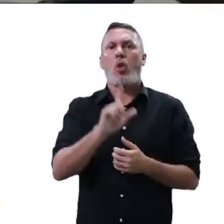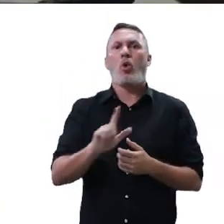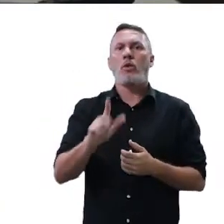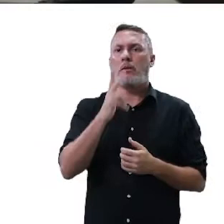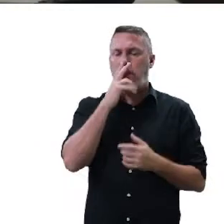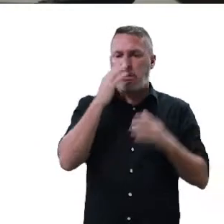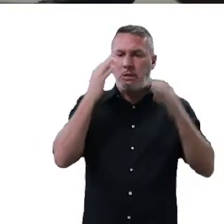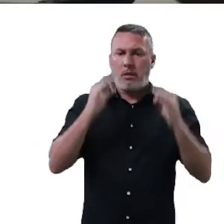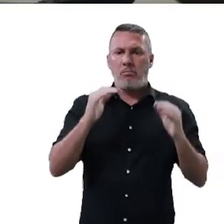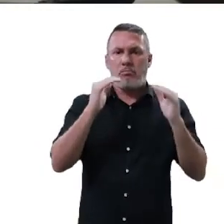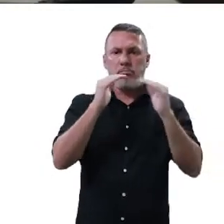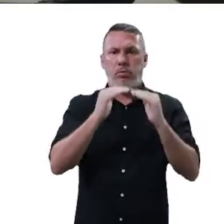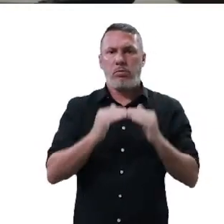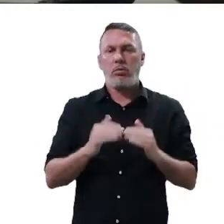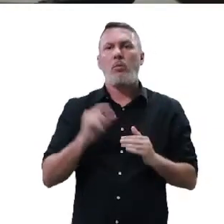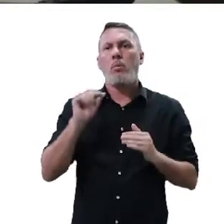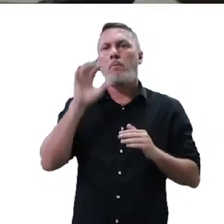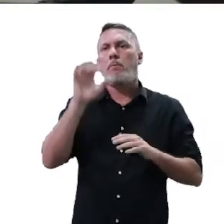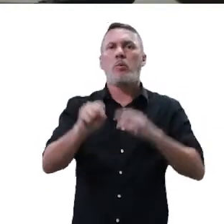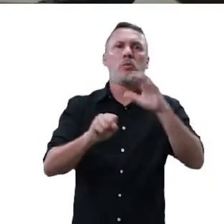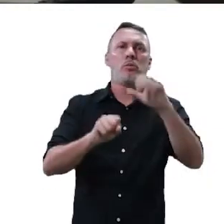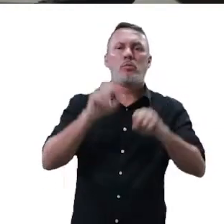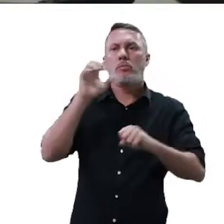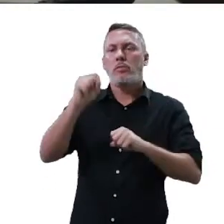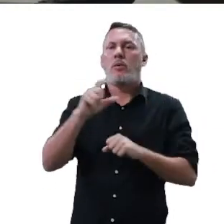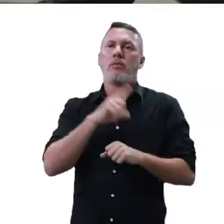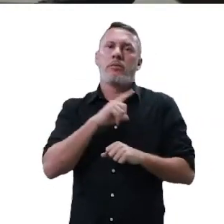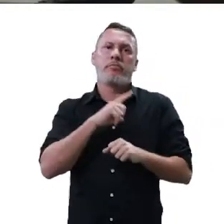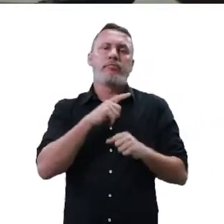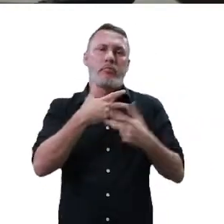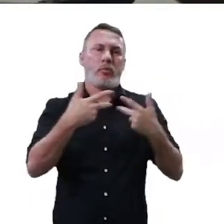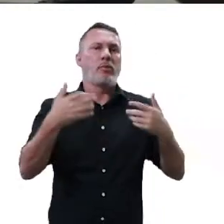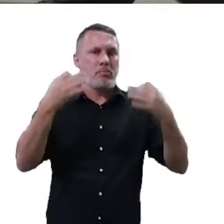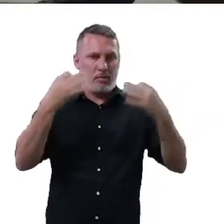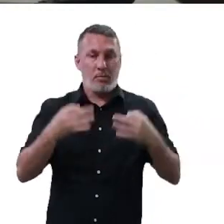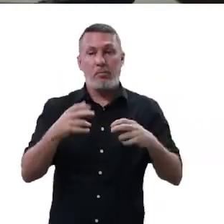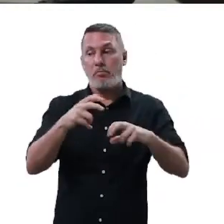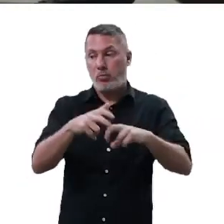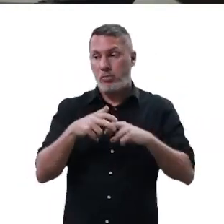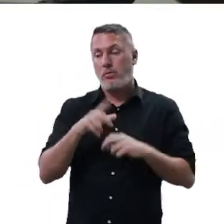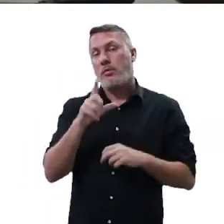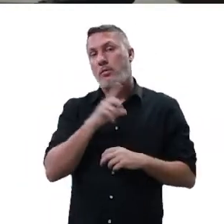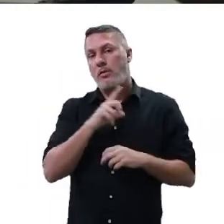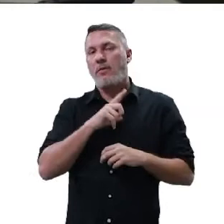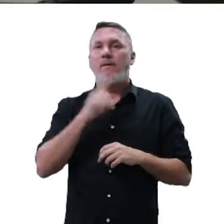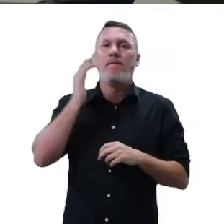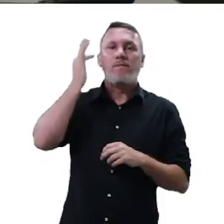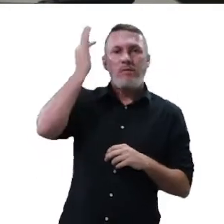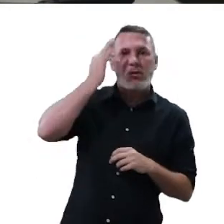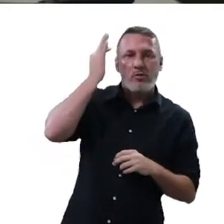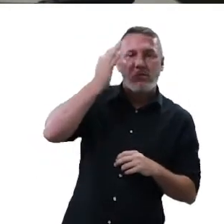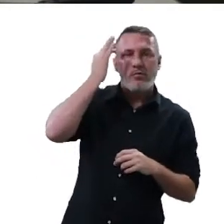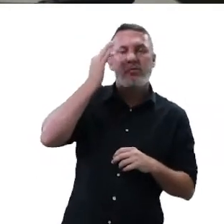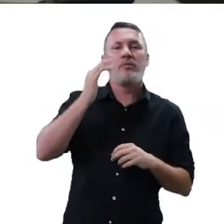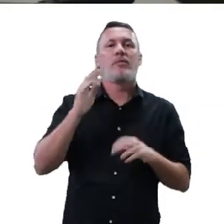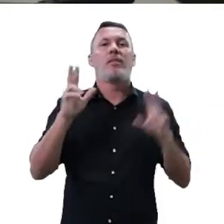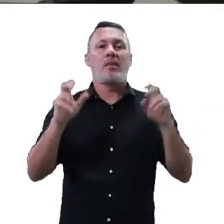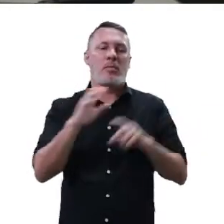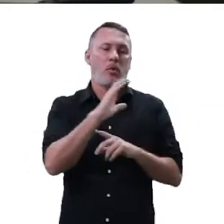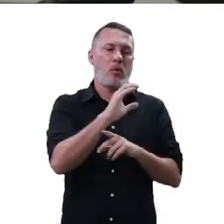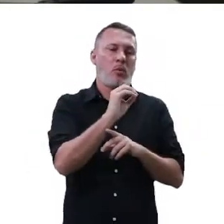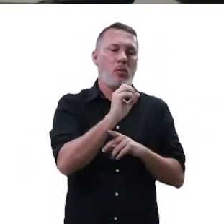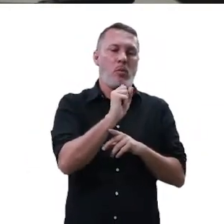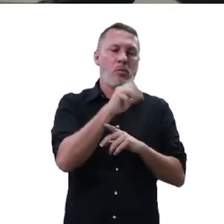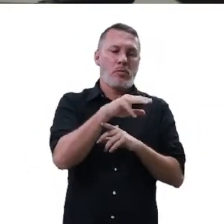fosse lógica, na busca por esses elementos aí. E por isso, então, essa